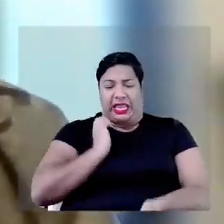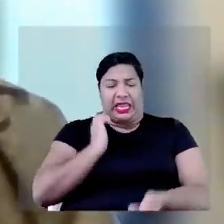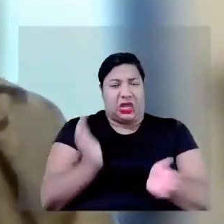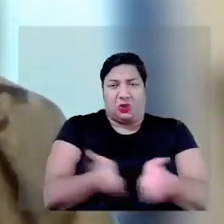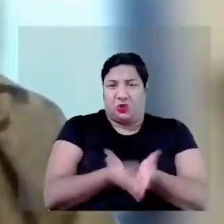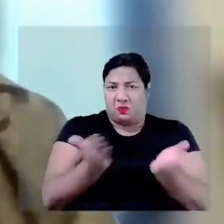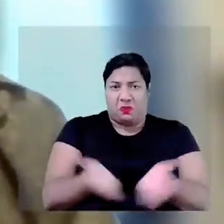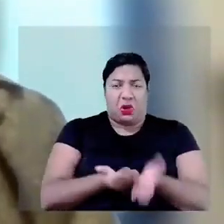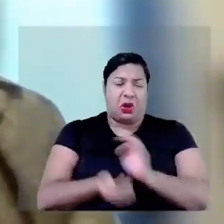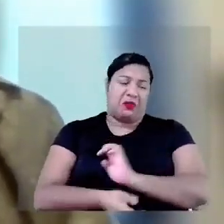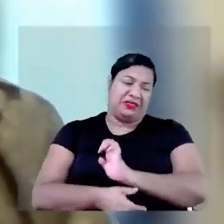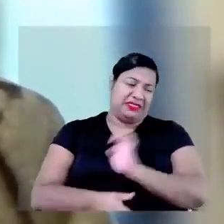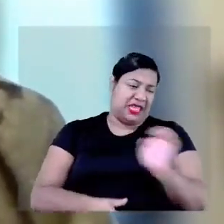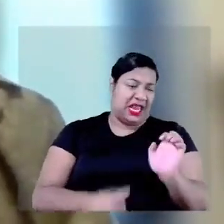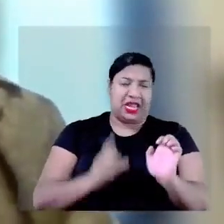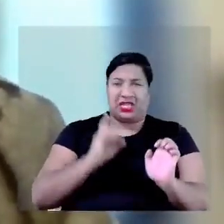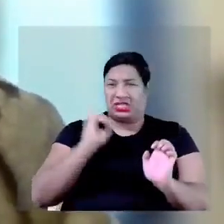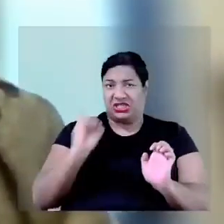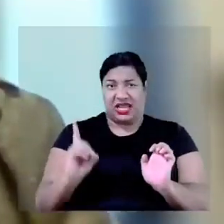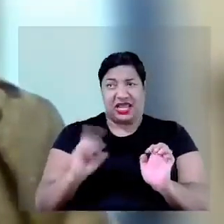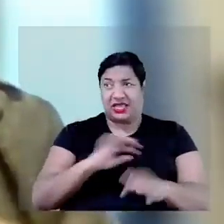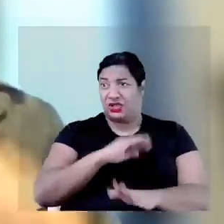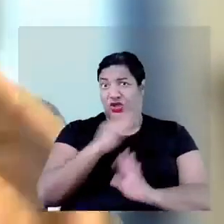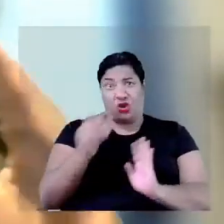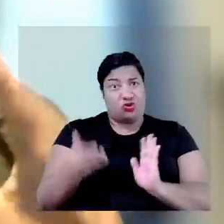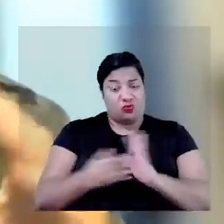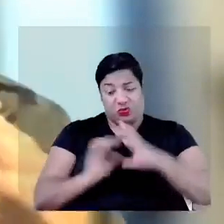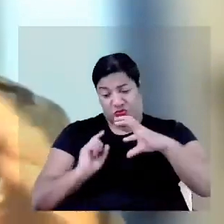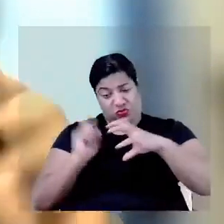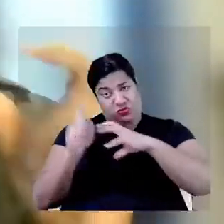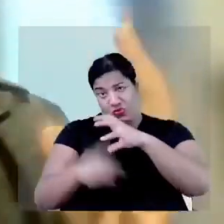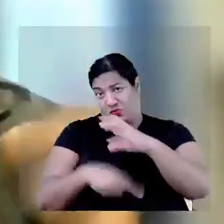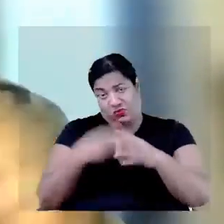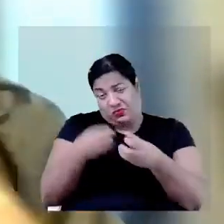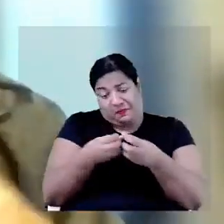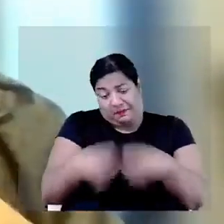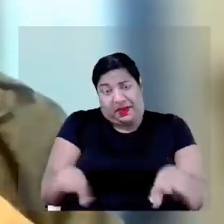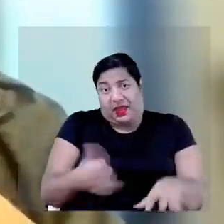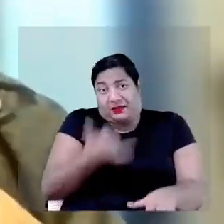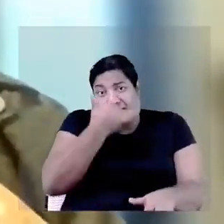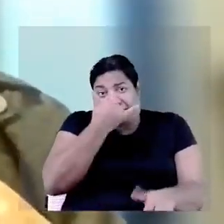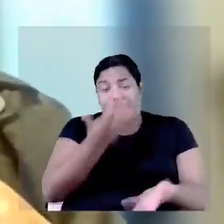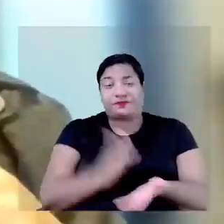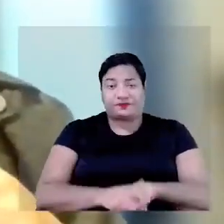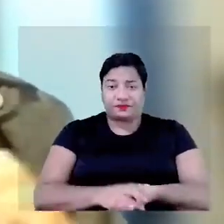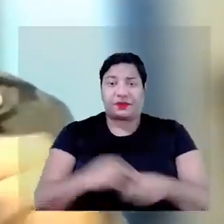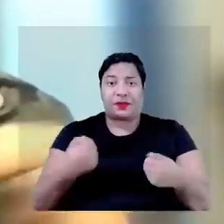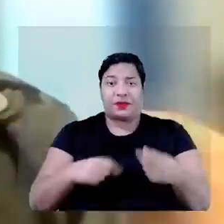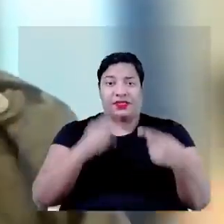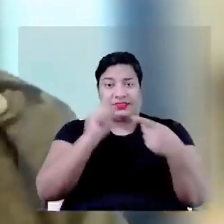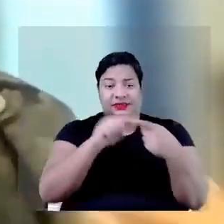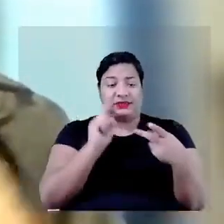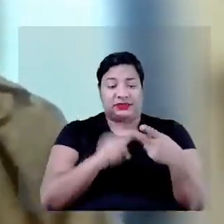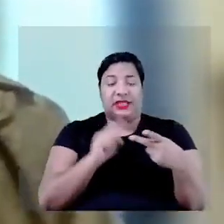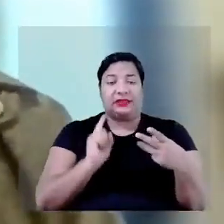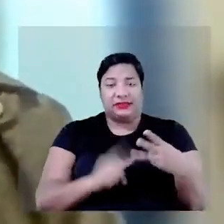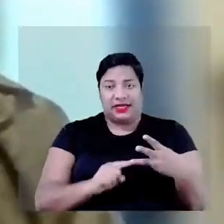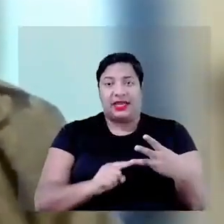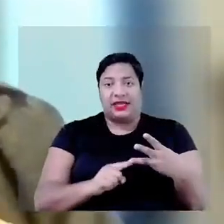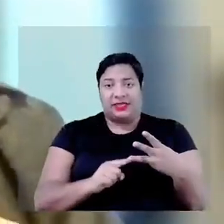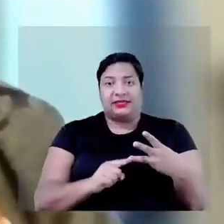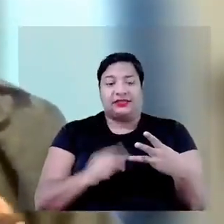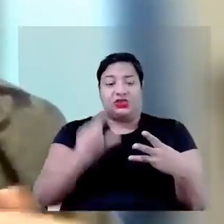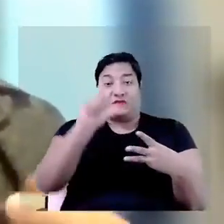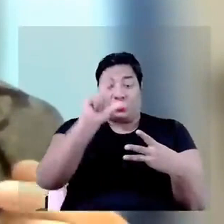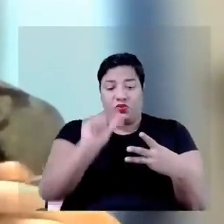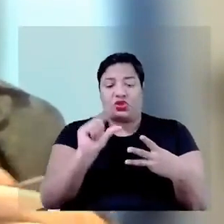mundo. Então, tem que atuar naquelas três variáveis que vão